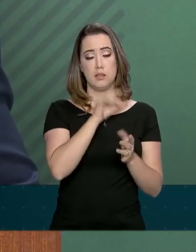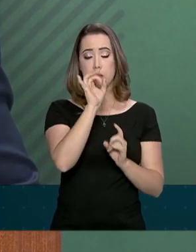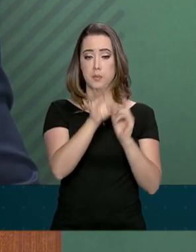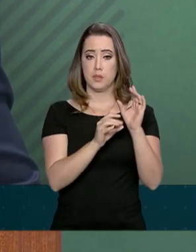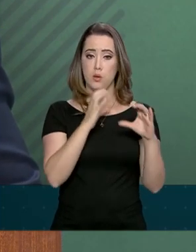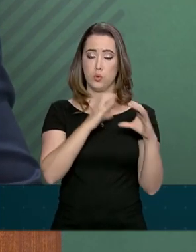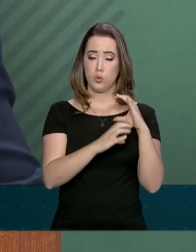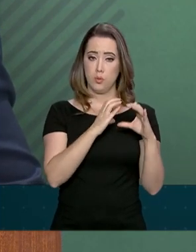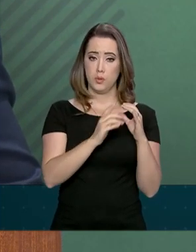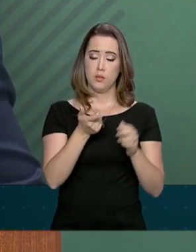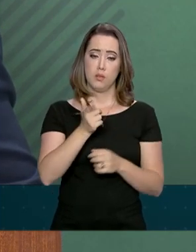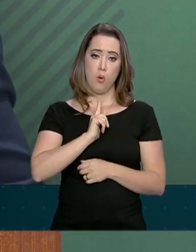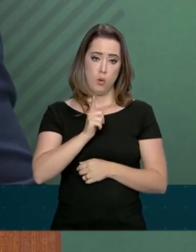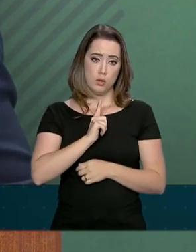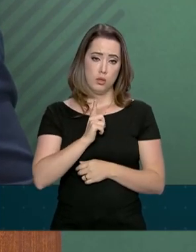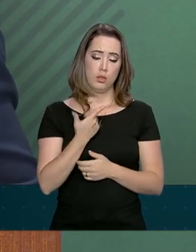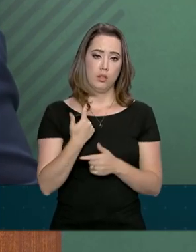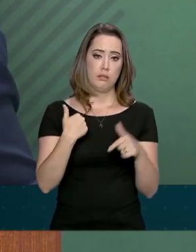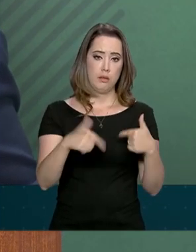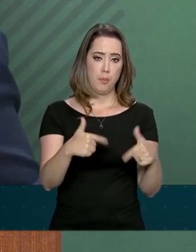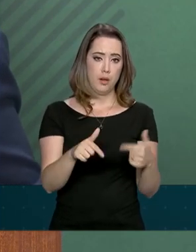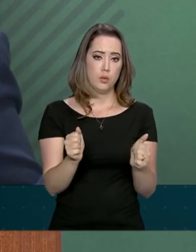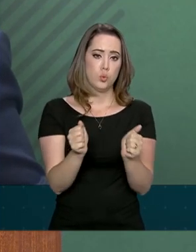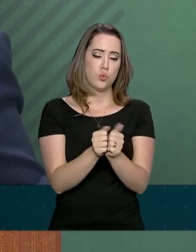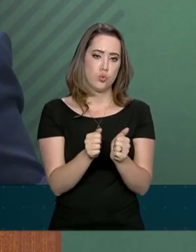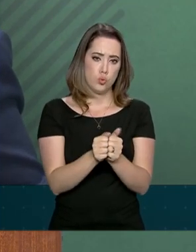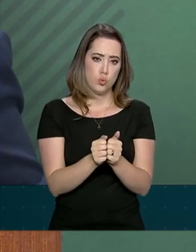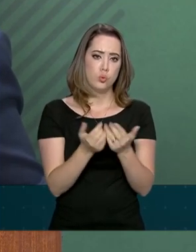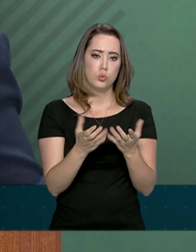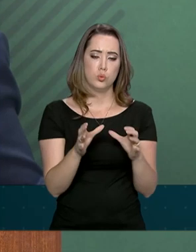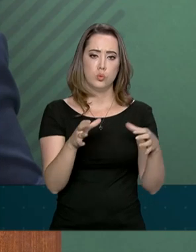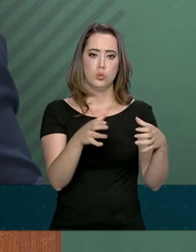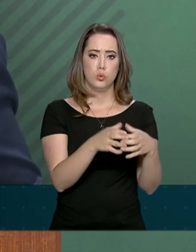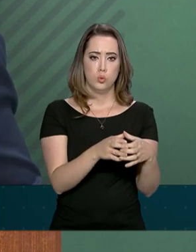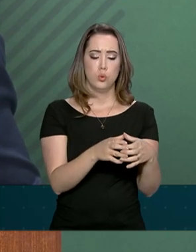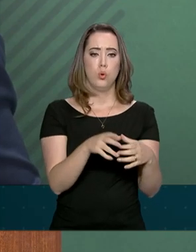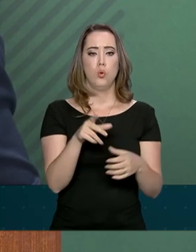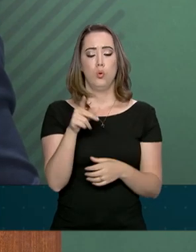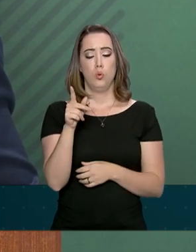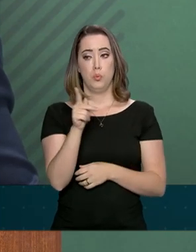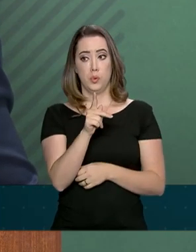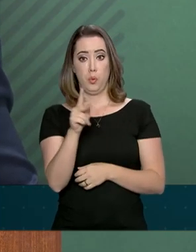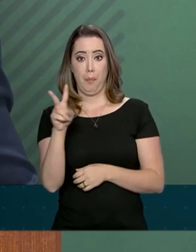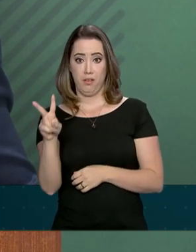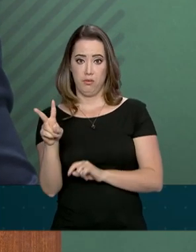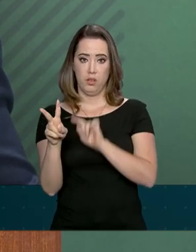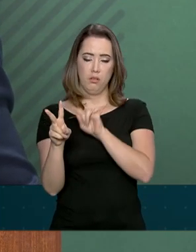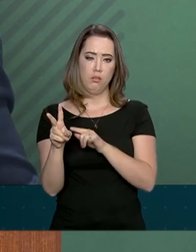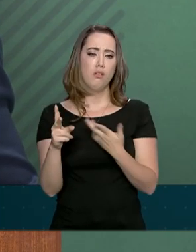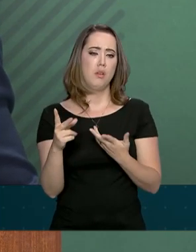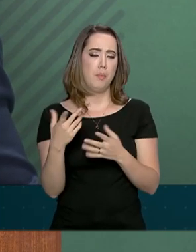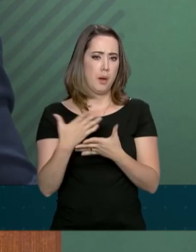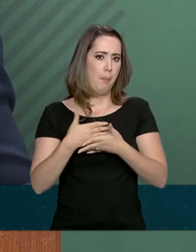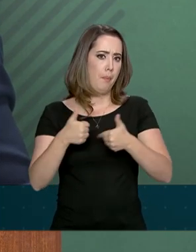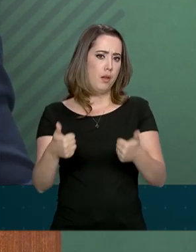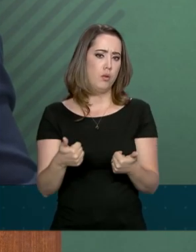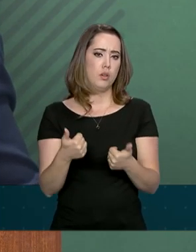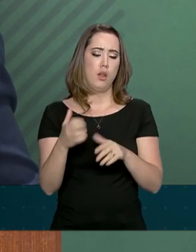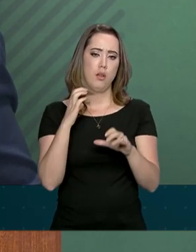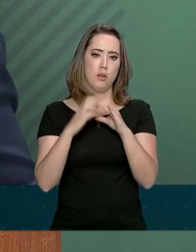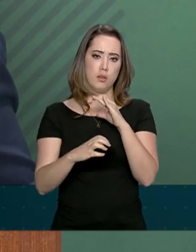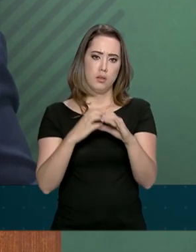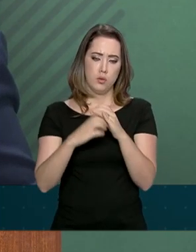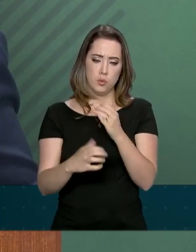têm tem atuado juntamente com o gabinete do porta-voz para melhorar a comunicação do presidente